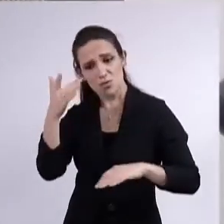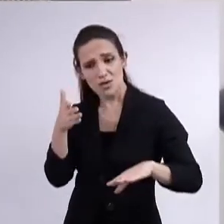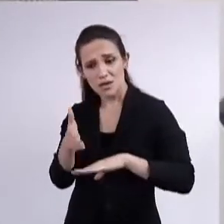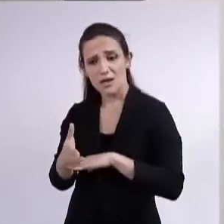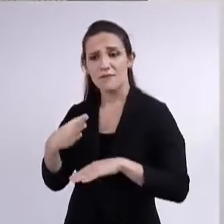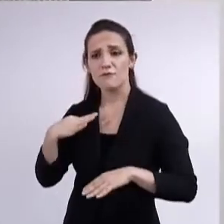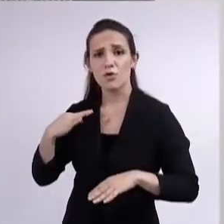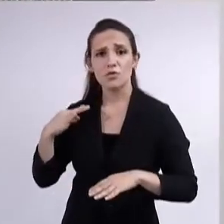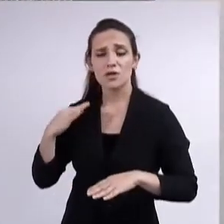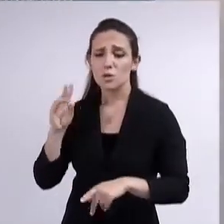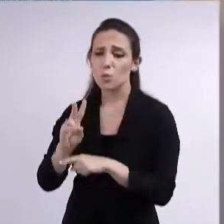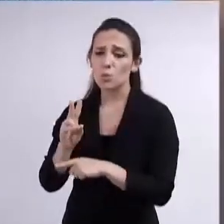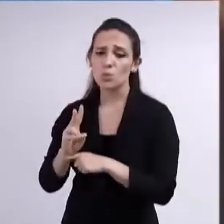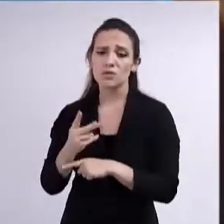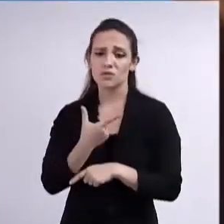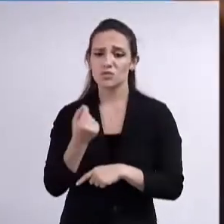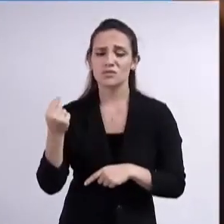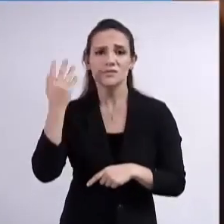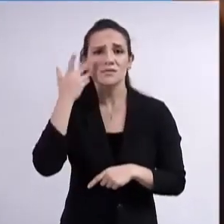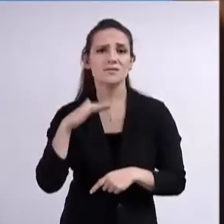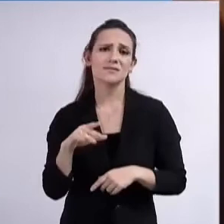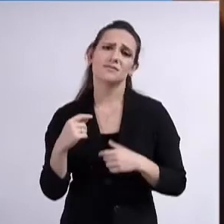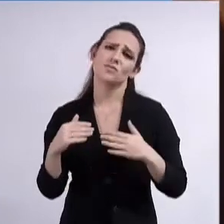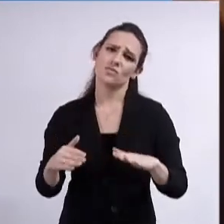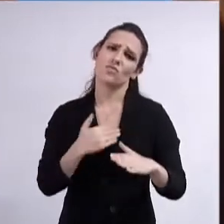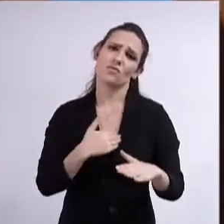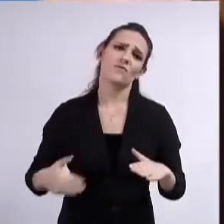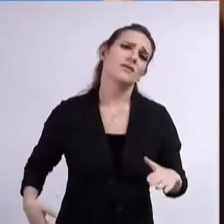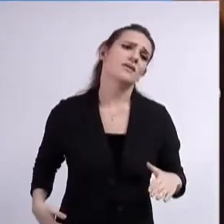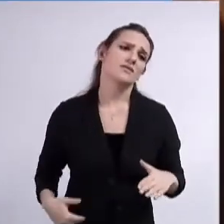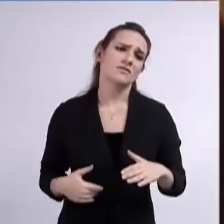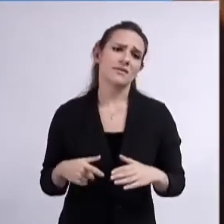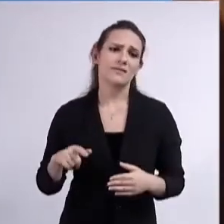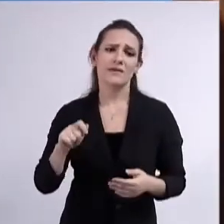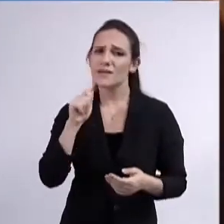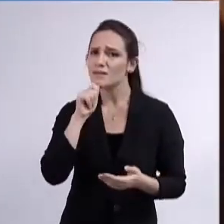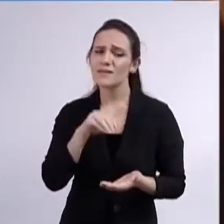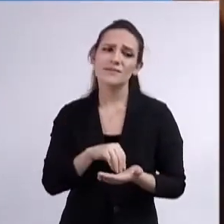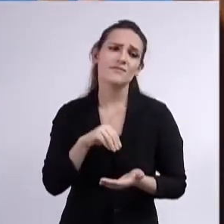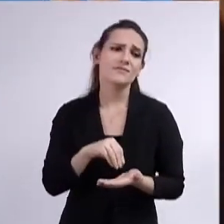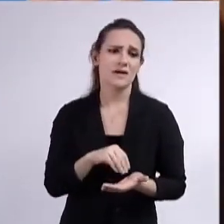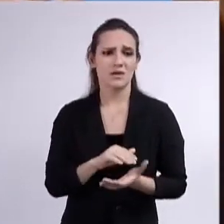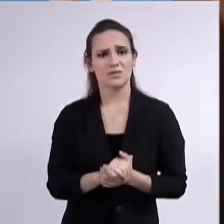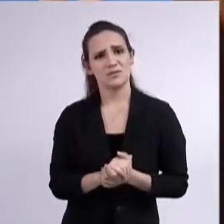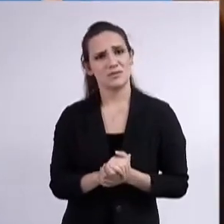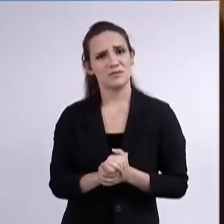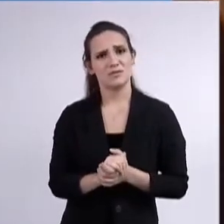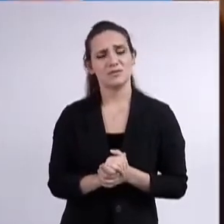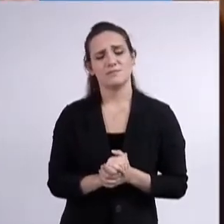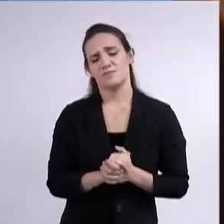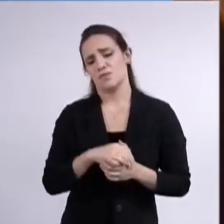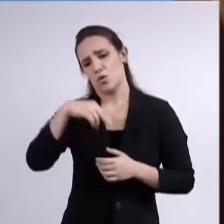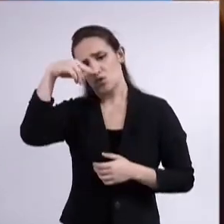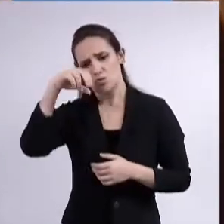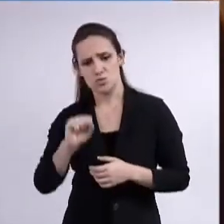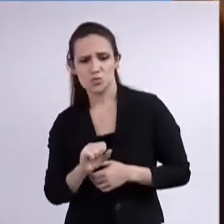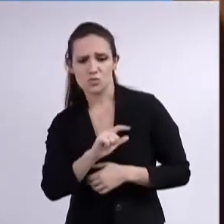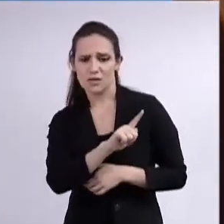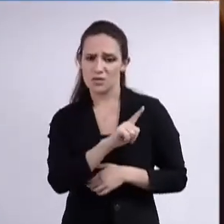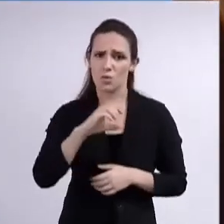cuida de 200 crianças. Então o poder público deixa muito a desejar, de norte a sul, de leste a oeste, porque